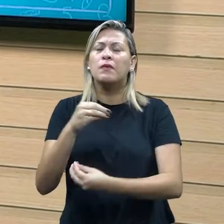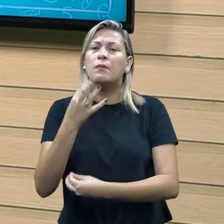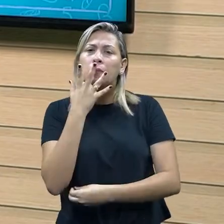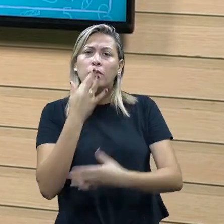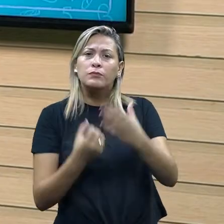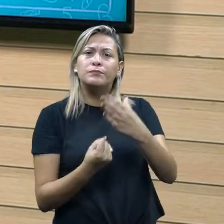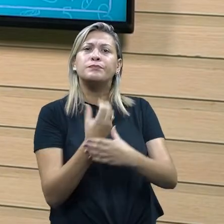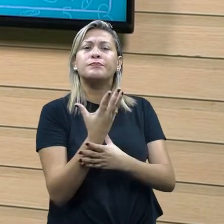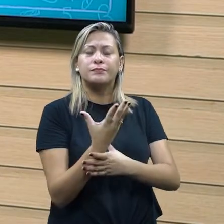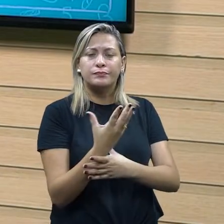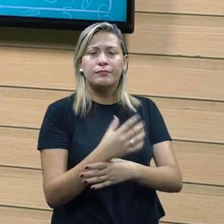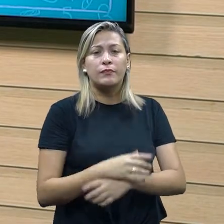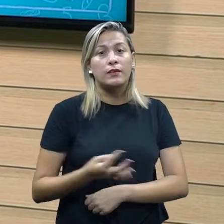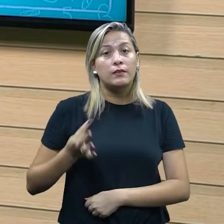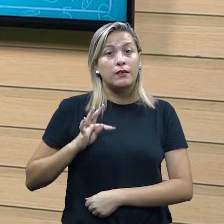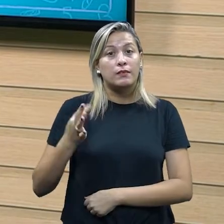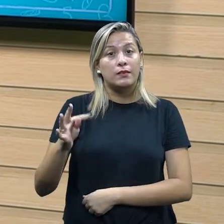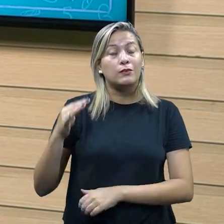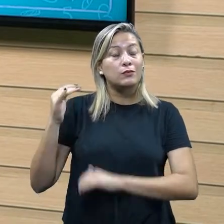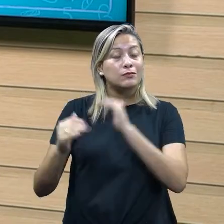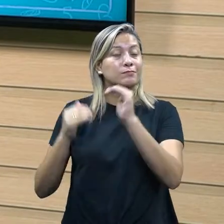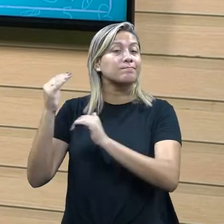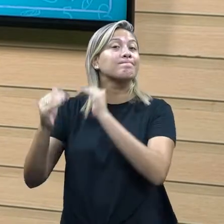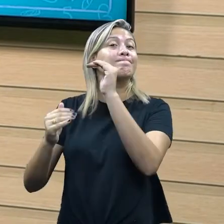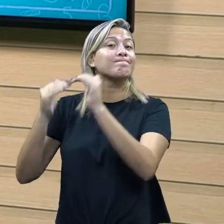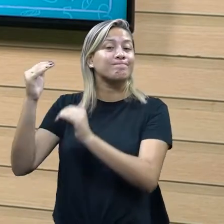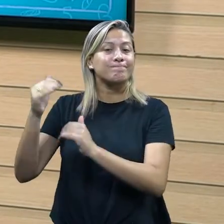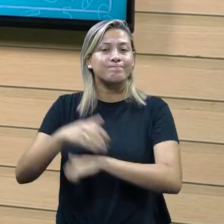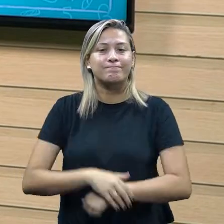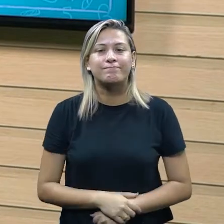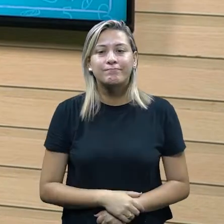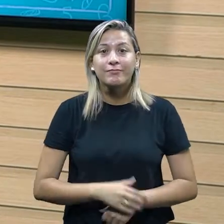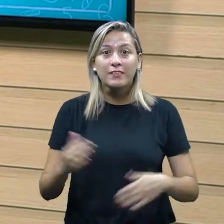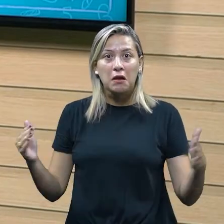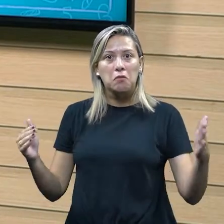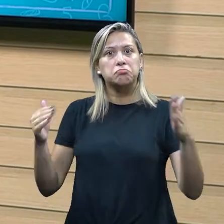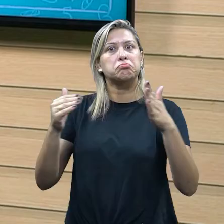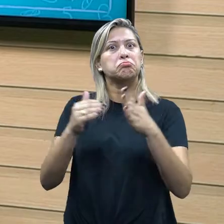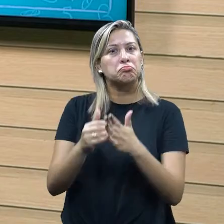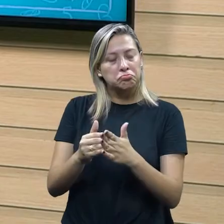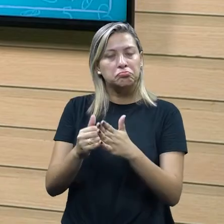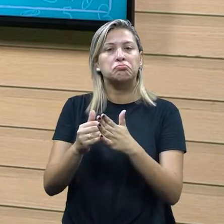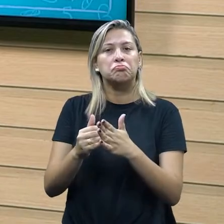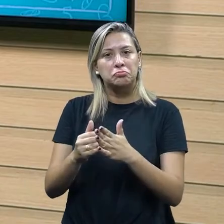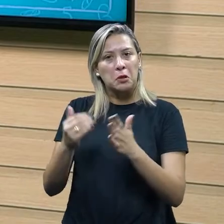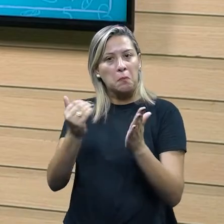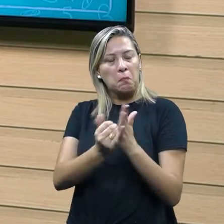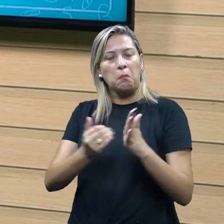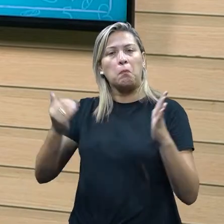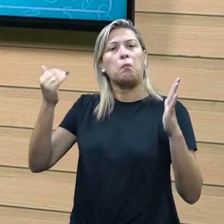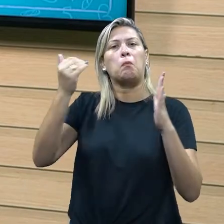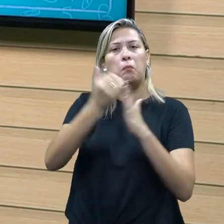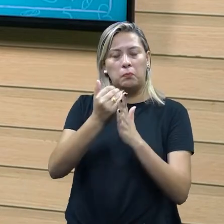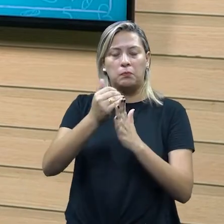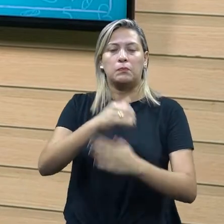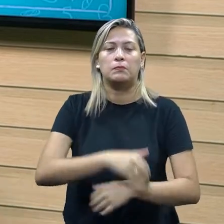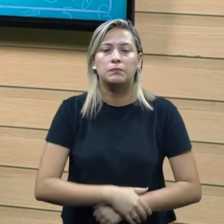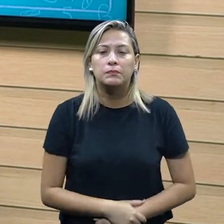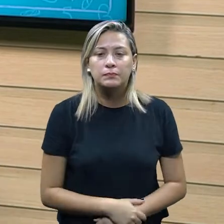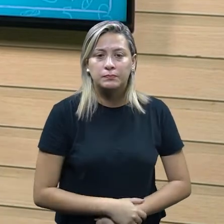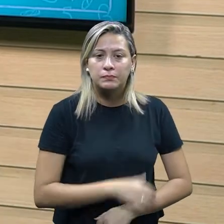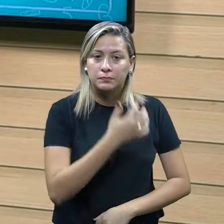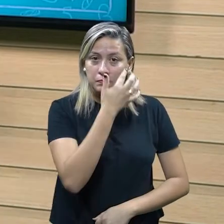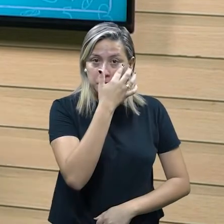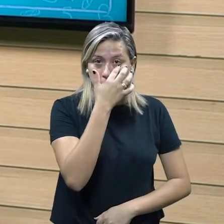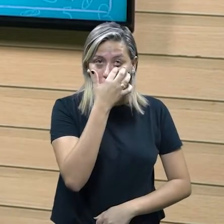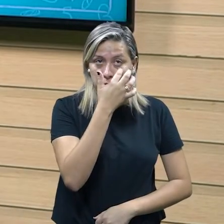aí a tecnologia foi se desenvolvendo até que deu um salto evolutivo enorme, né,